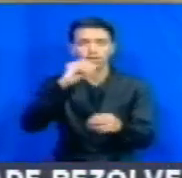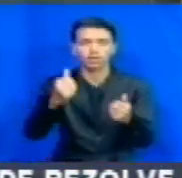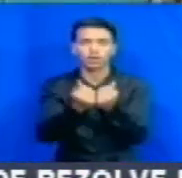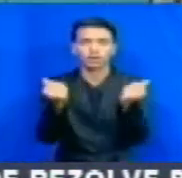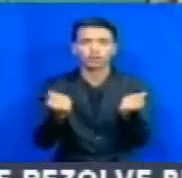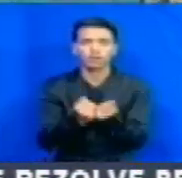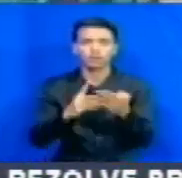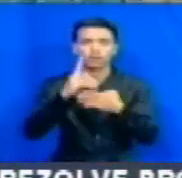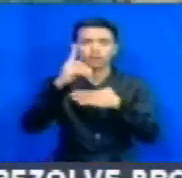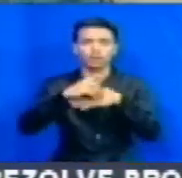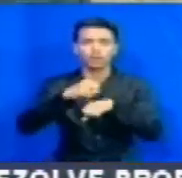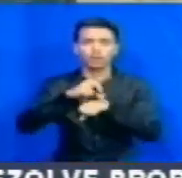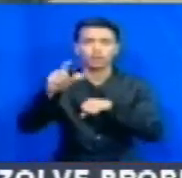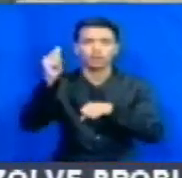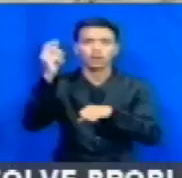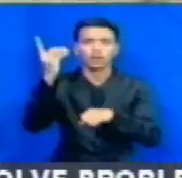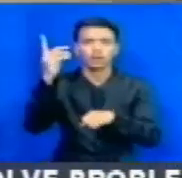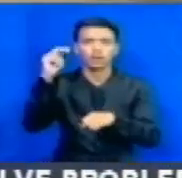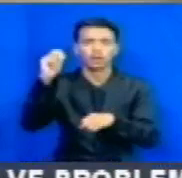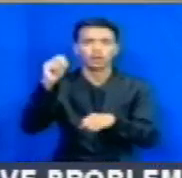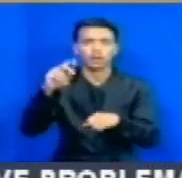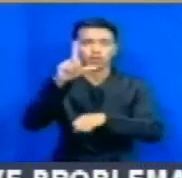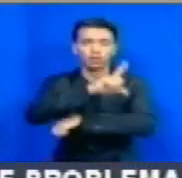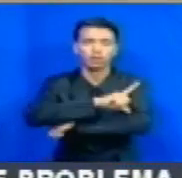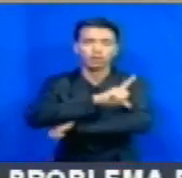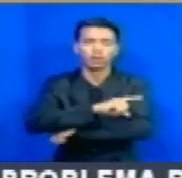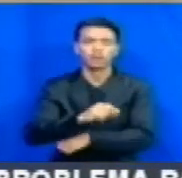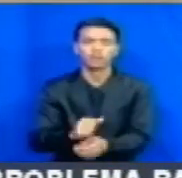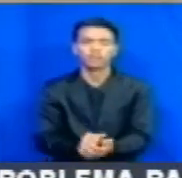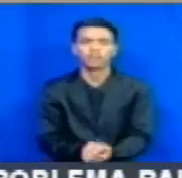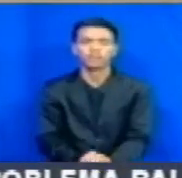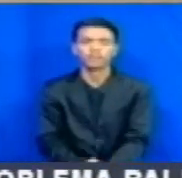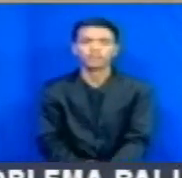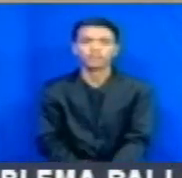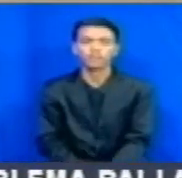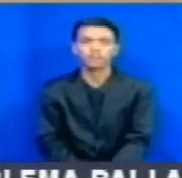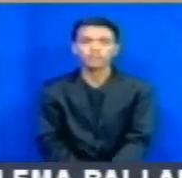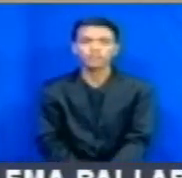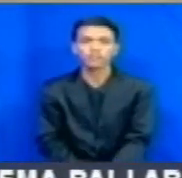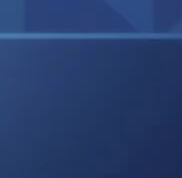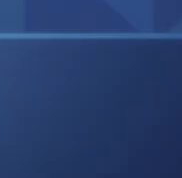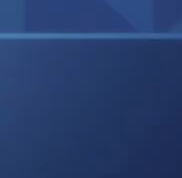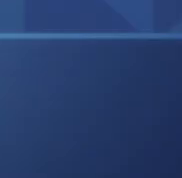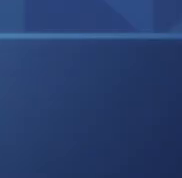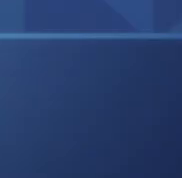Agência de Desenvolvimento Nacional ADN Cada Loron. João Aníbal, Miguel da Costa,